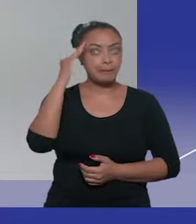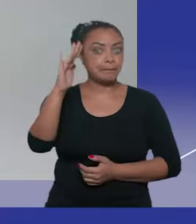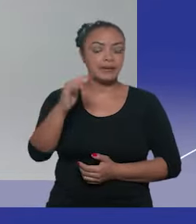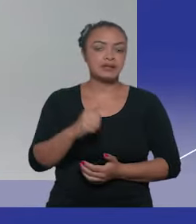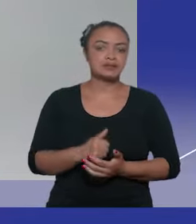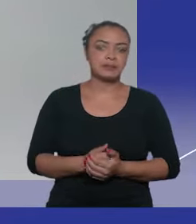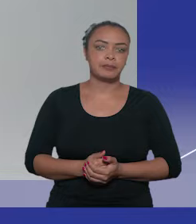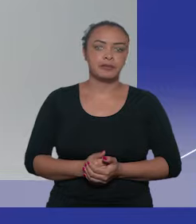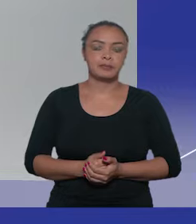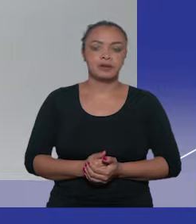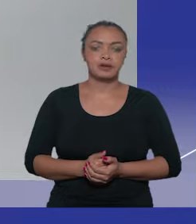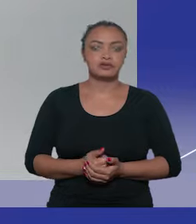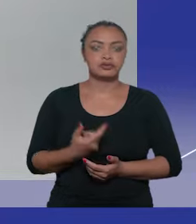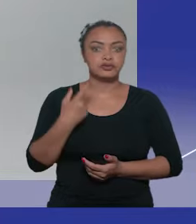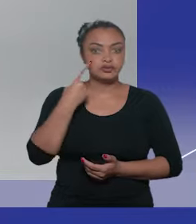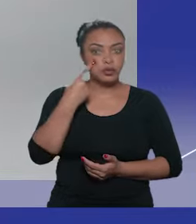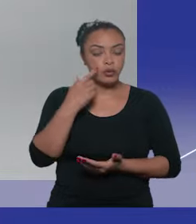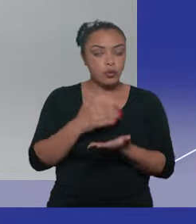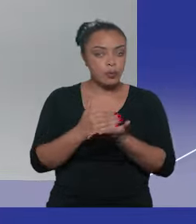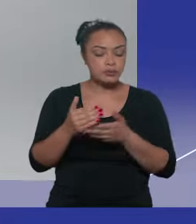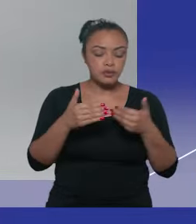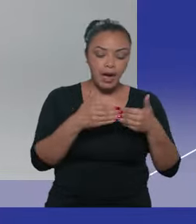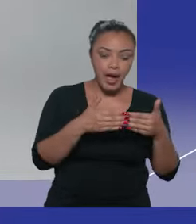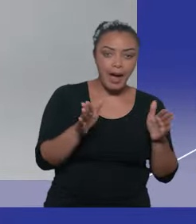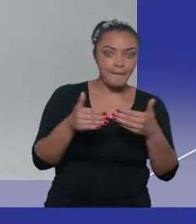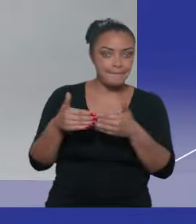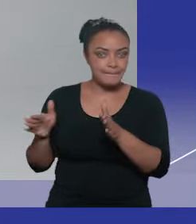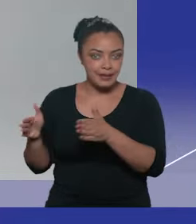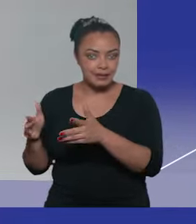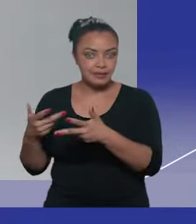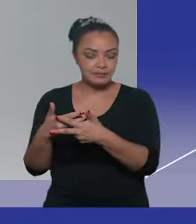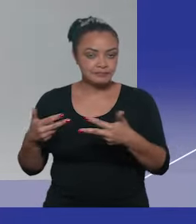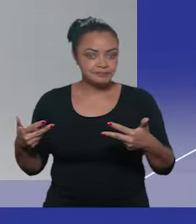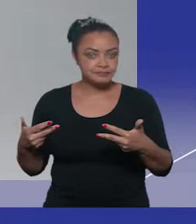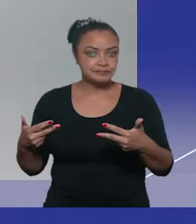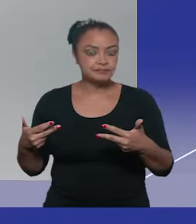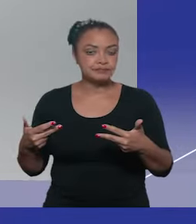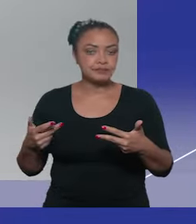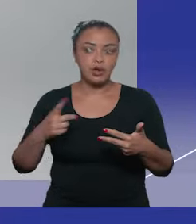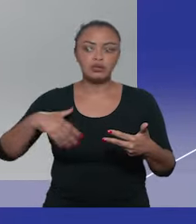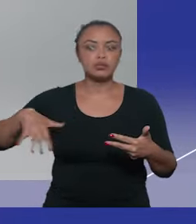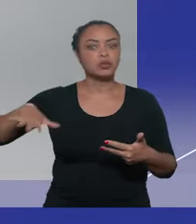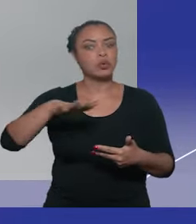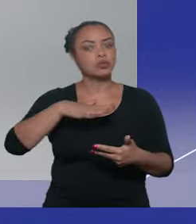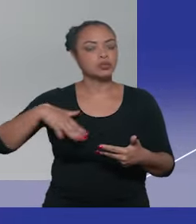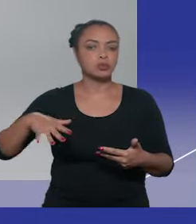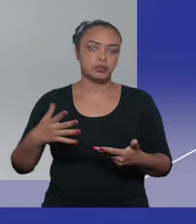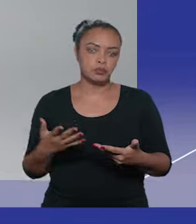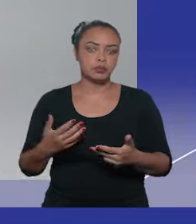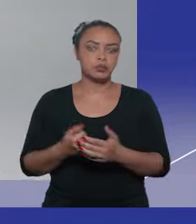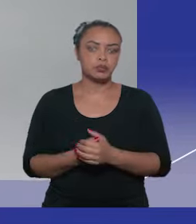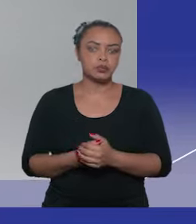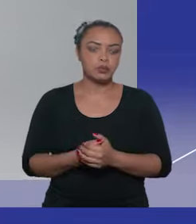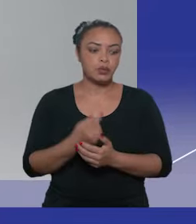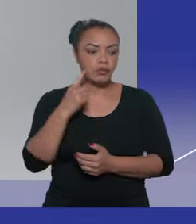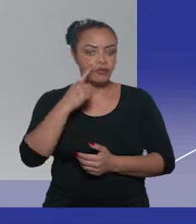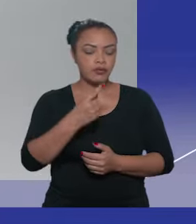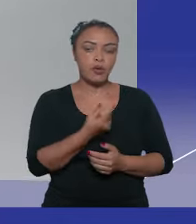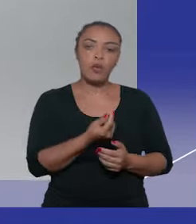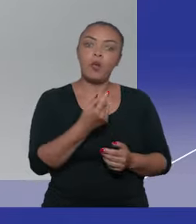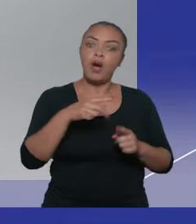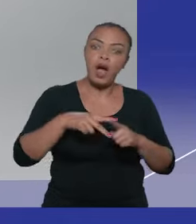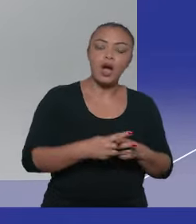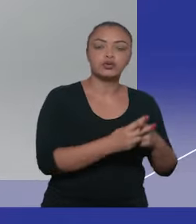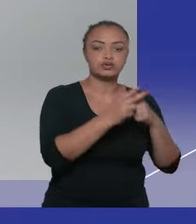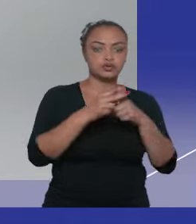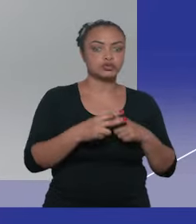de quando a Miriam mencionou, quando a gente começou a reabrir a economia e os serviços, obviamente que todo mundo ajustou os